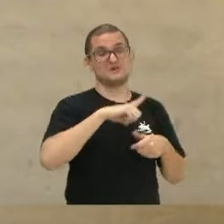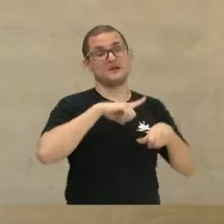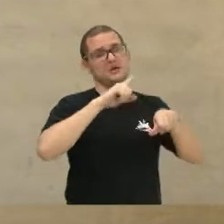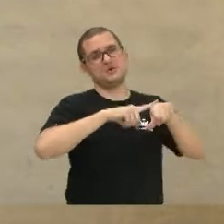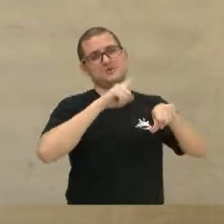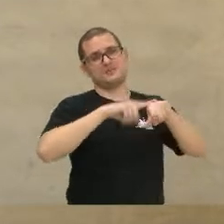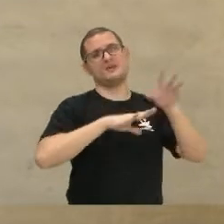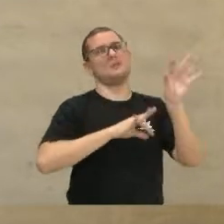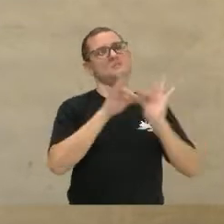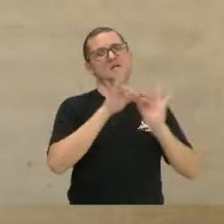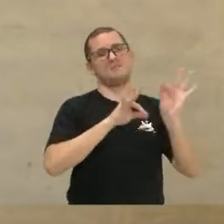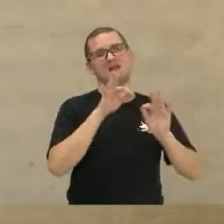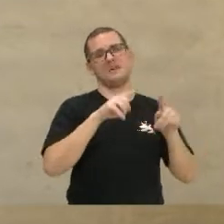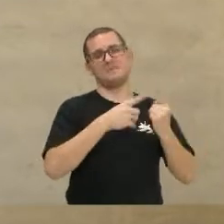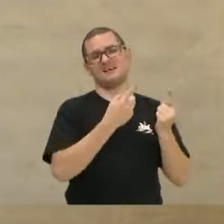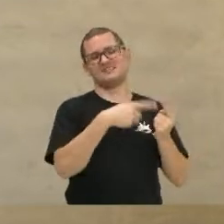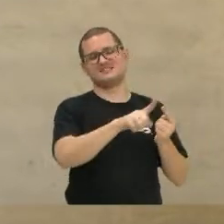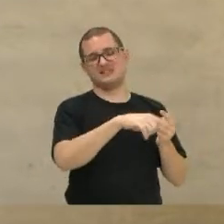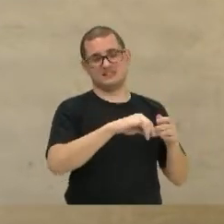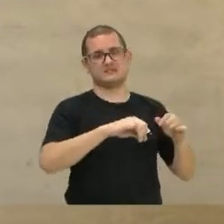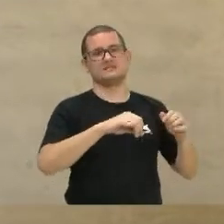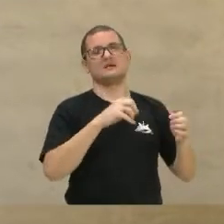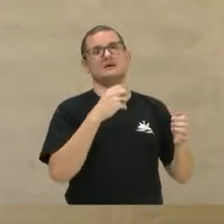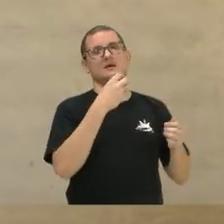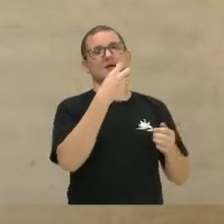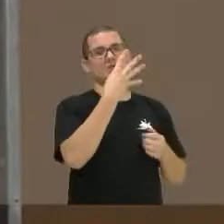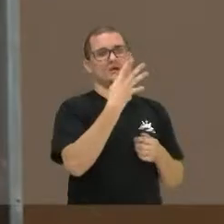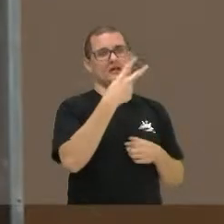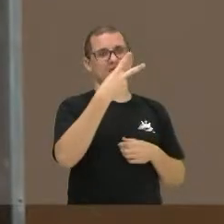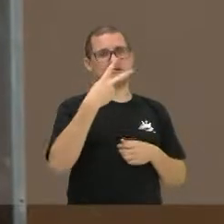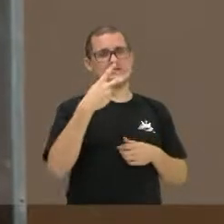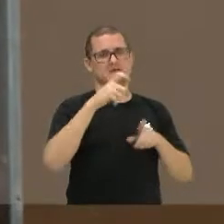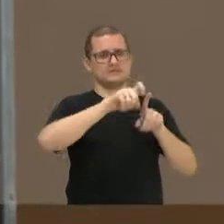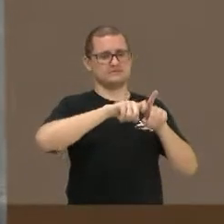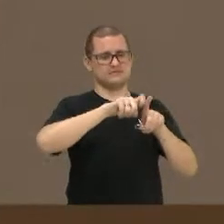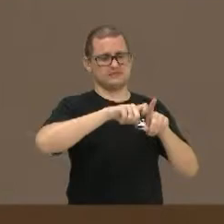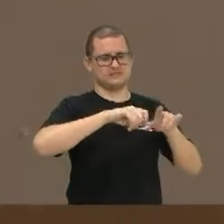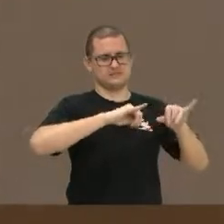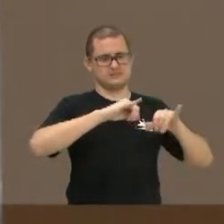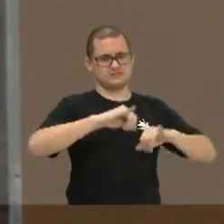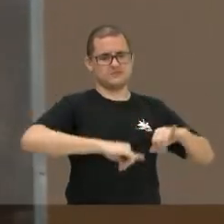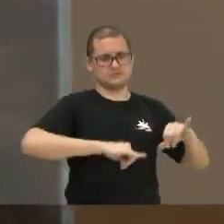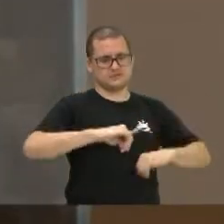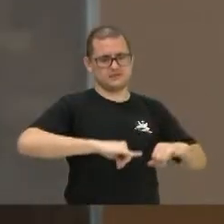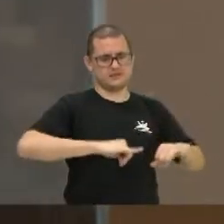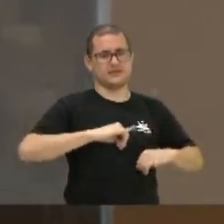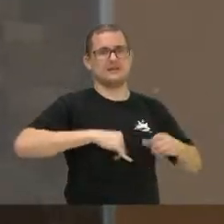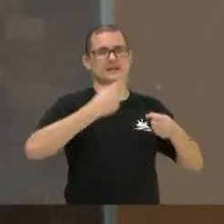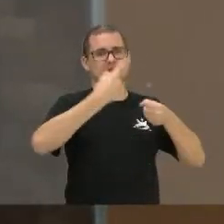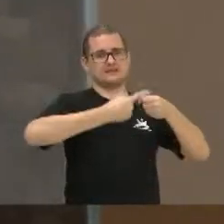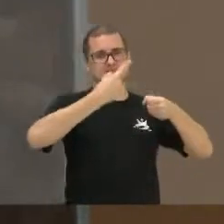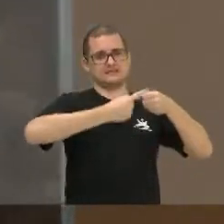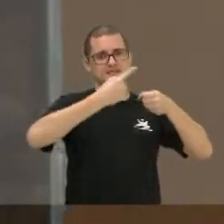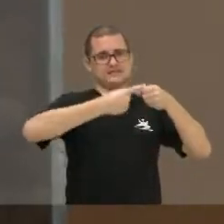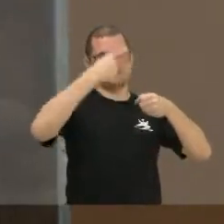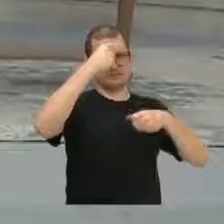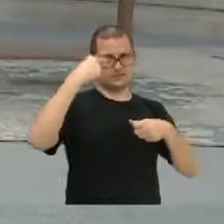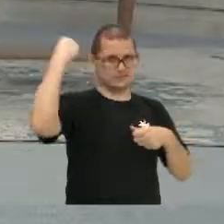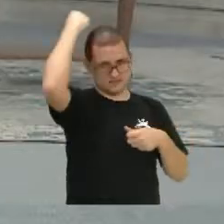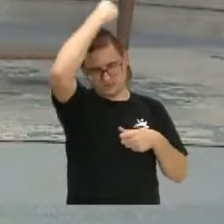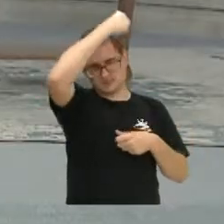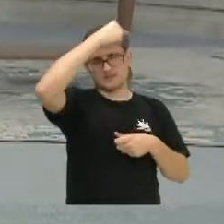calcarão aos pés a cidade santa tá o cara os pés a cidade santa vamos lá